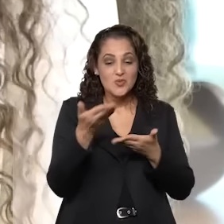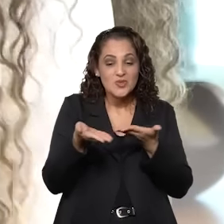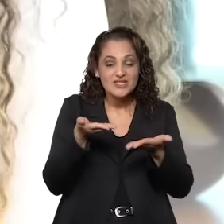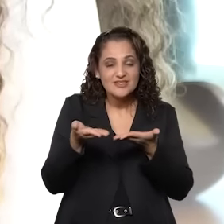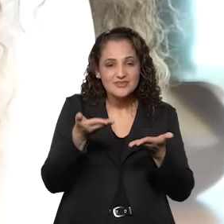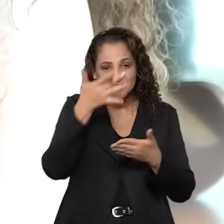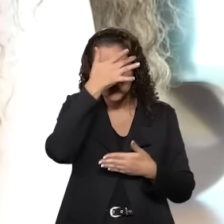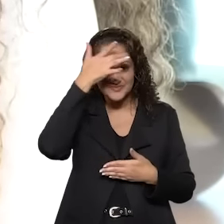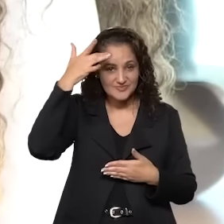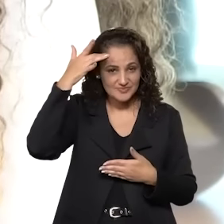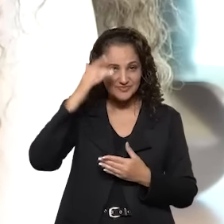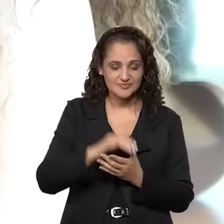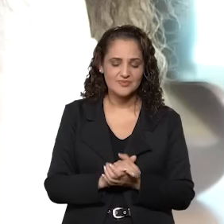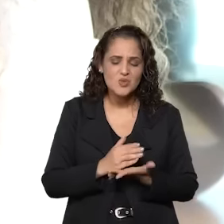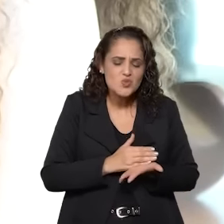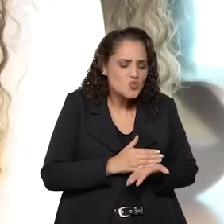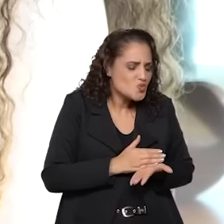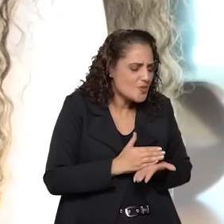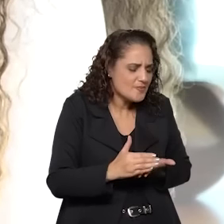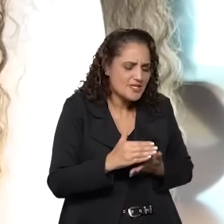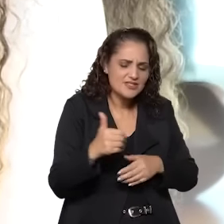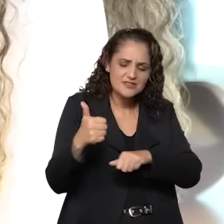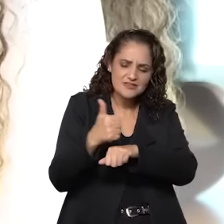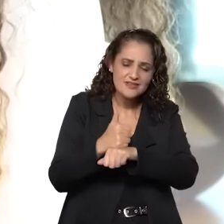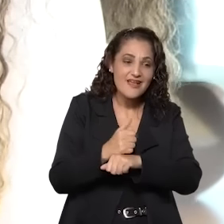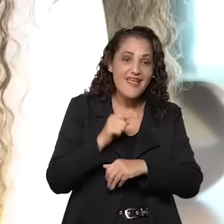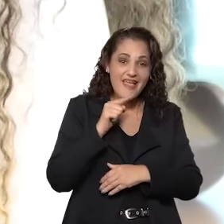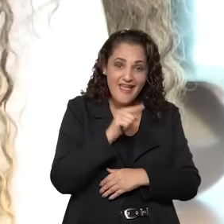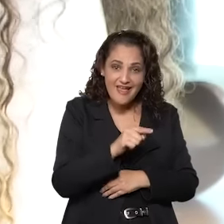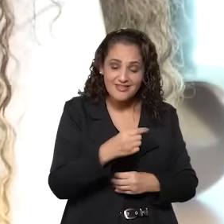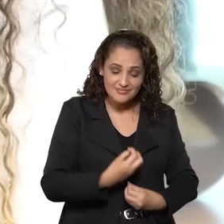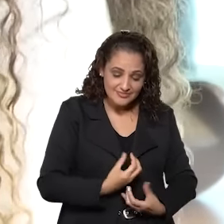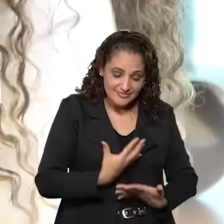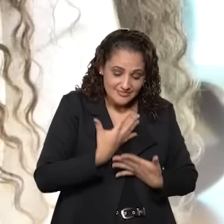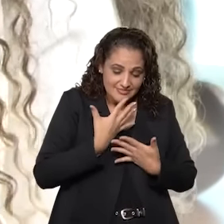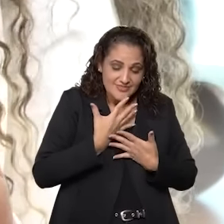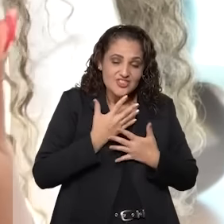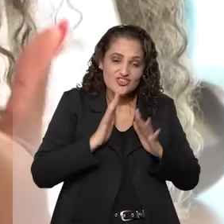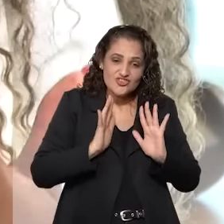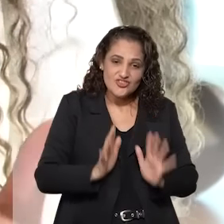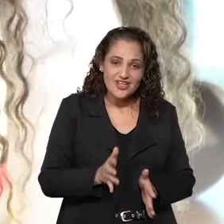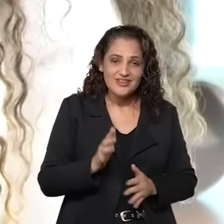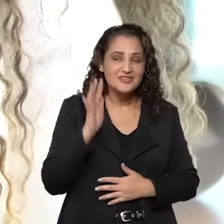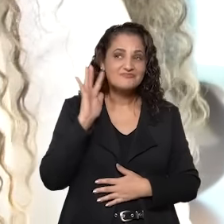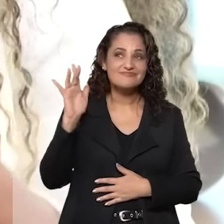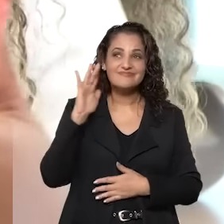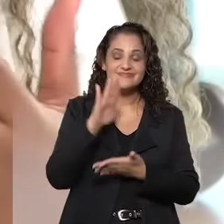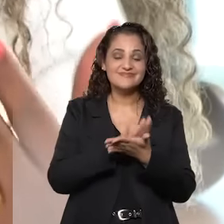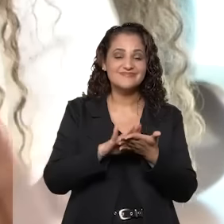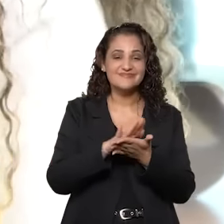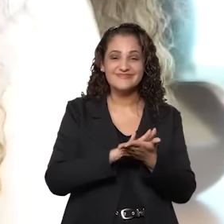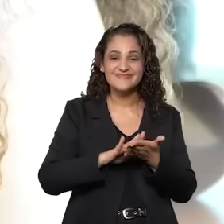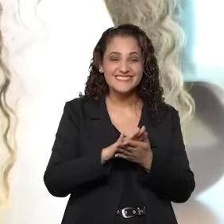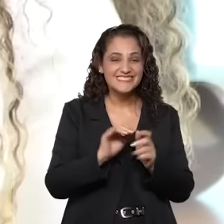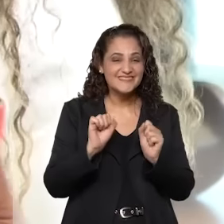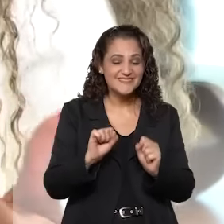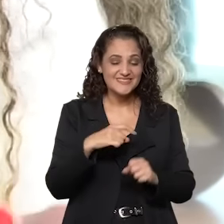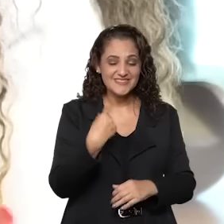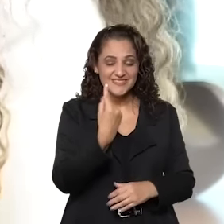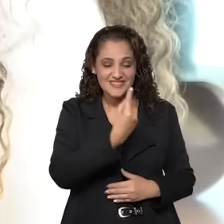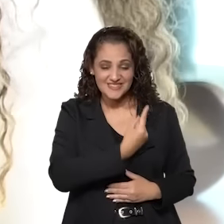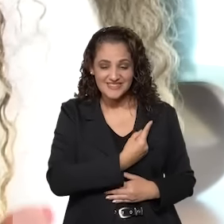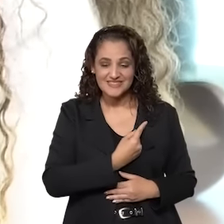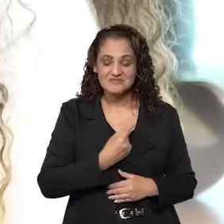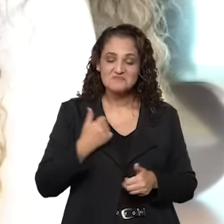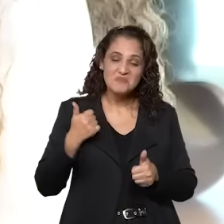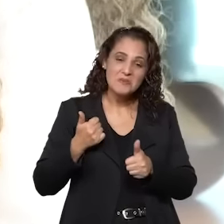sempre foi né uma inspiração Na verdade eu nem imaginava que em algum dia a gente fosse estar tão próxima dividindo